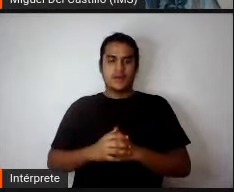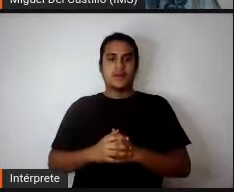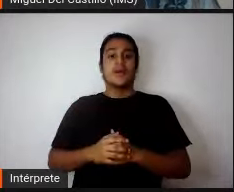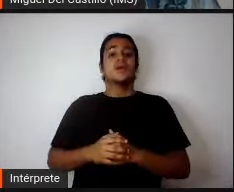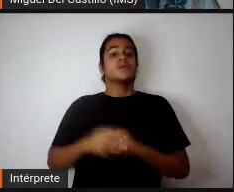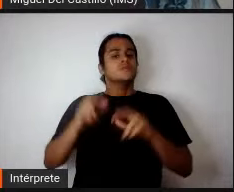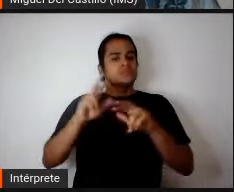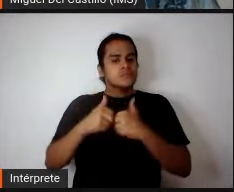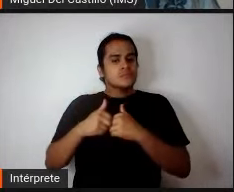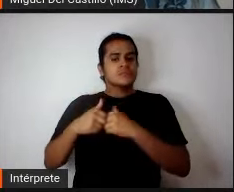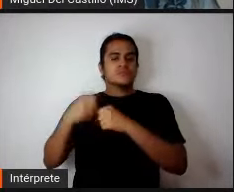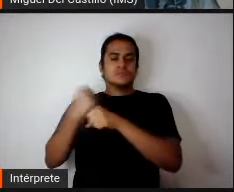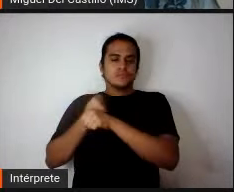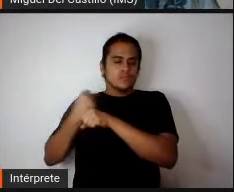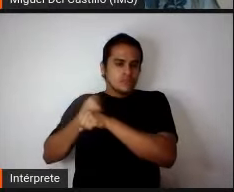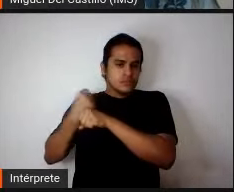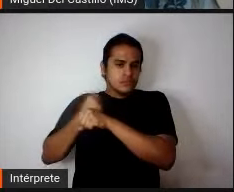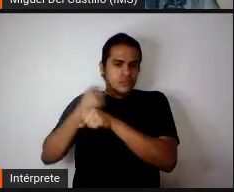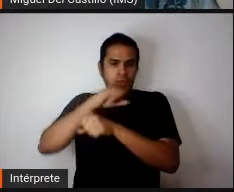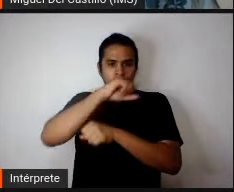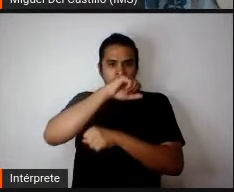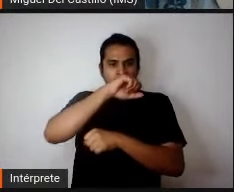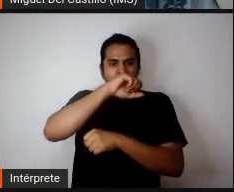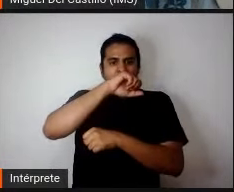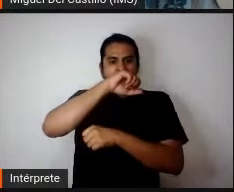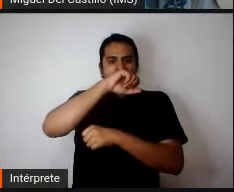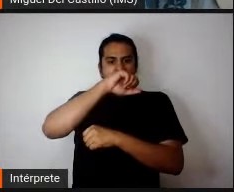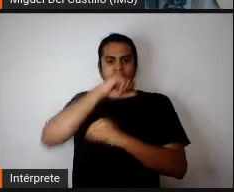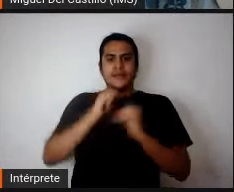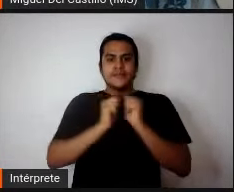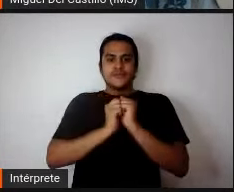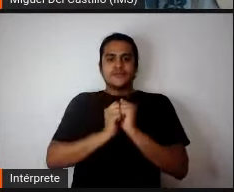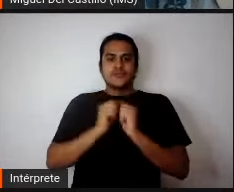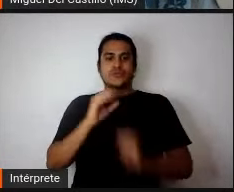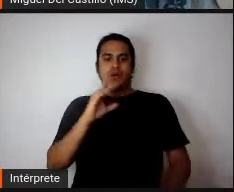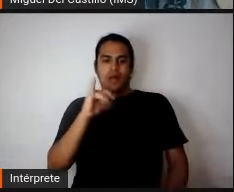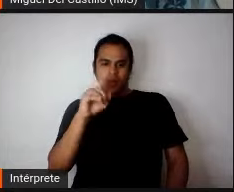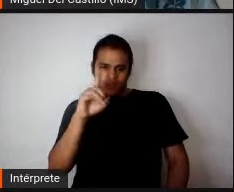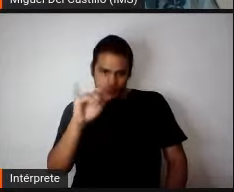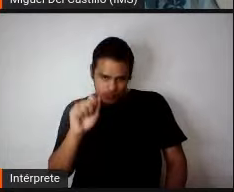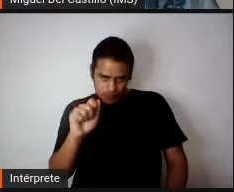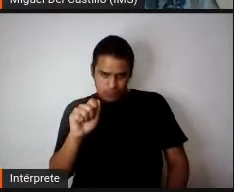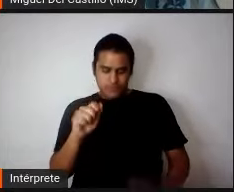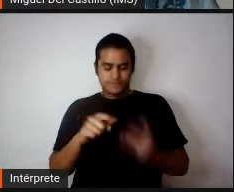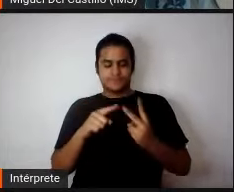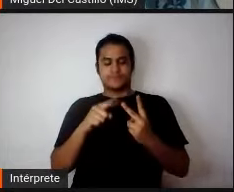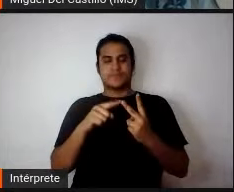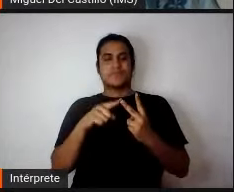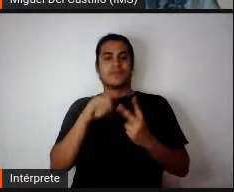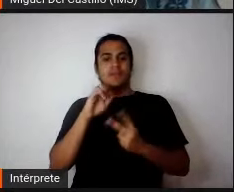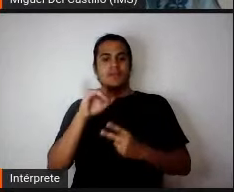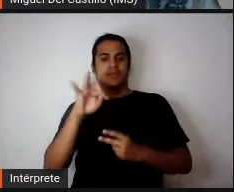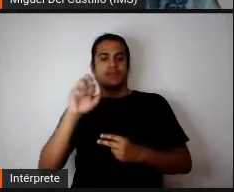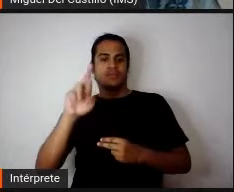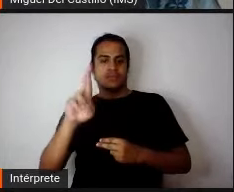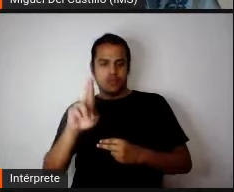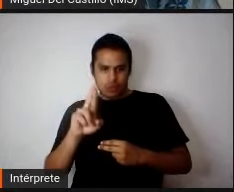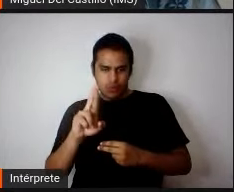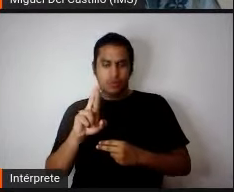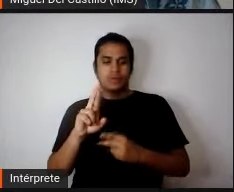anos que eu e a Cláudia e o George Lau trabalhamos na realidade.